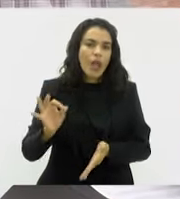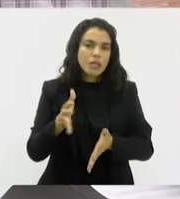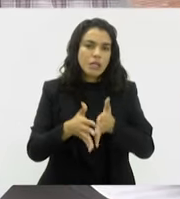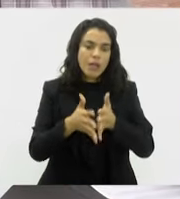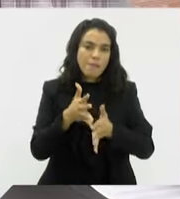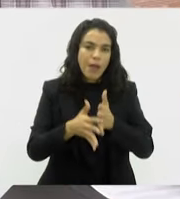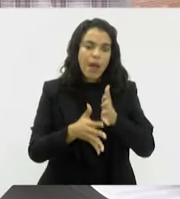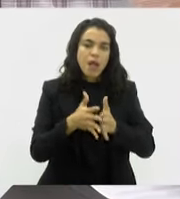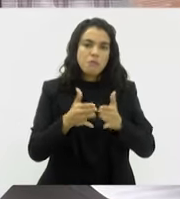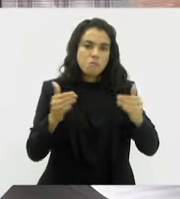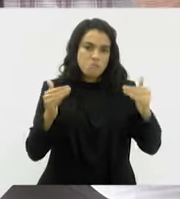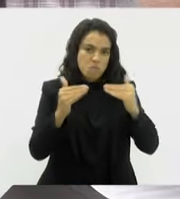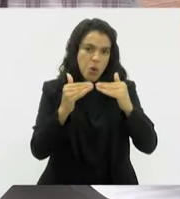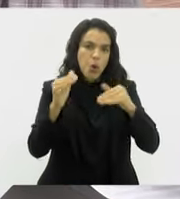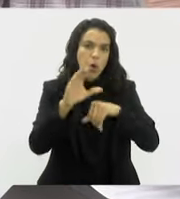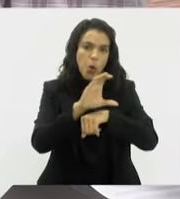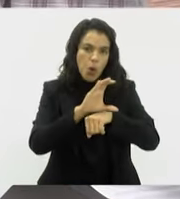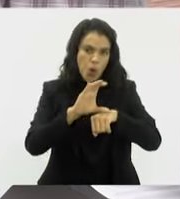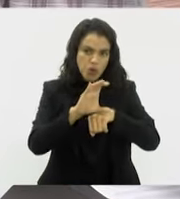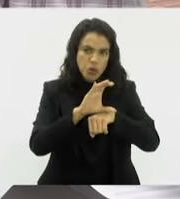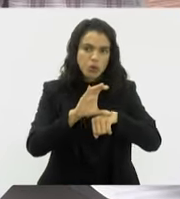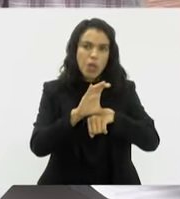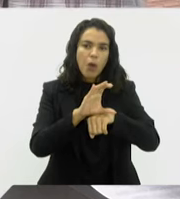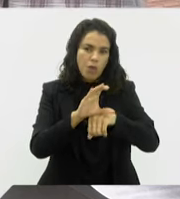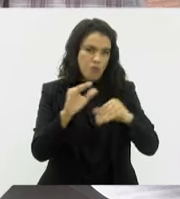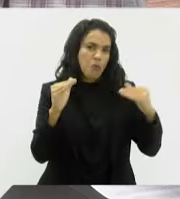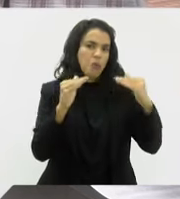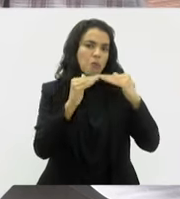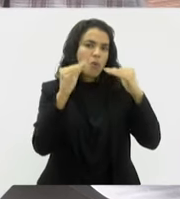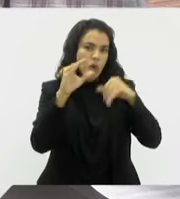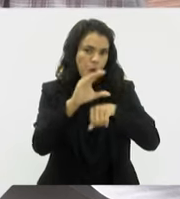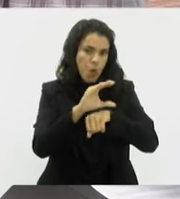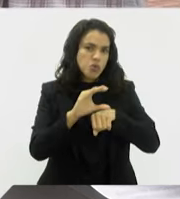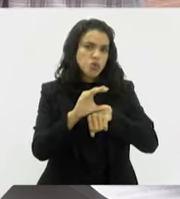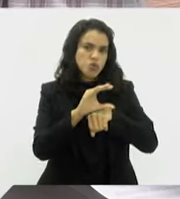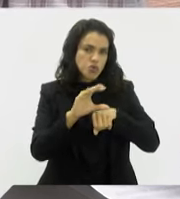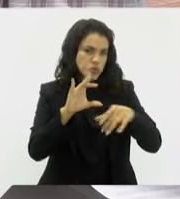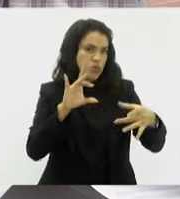pela constitucionalidade, o seu projeto, obviamente, é constitucional, mas...